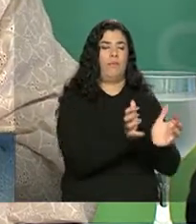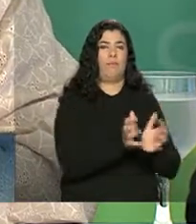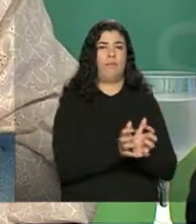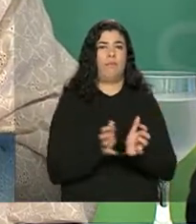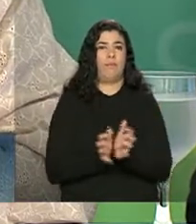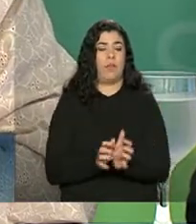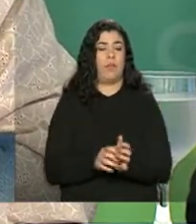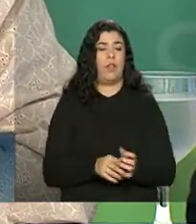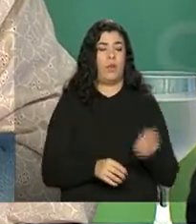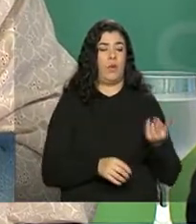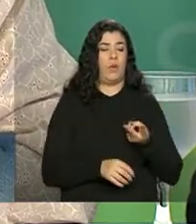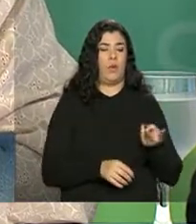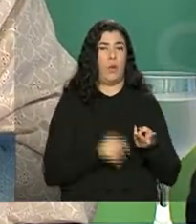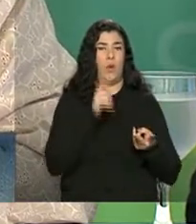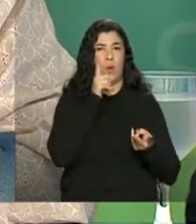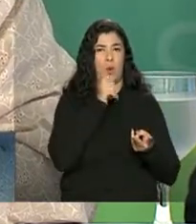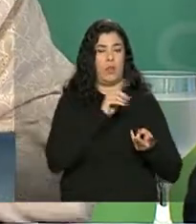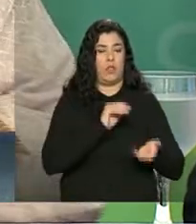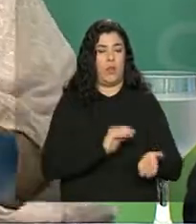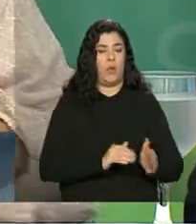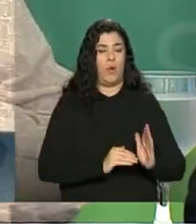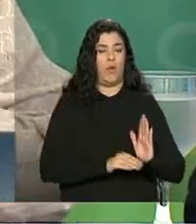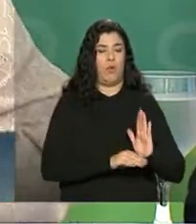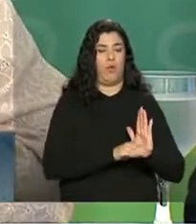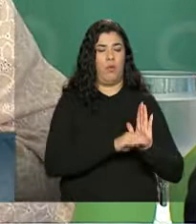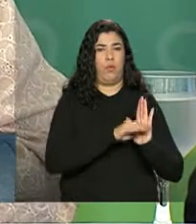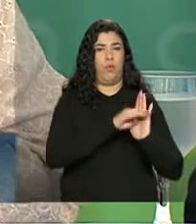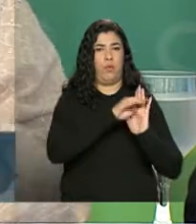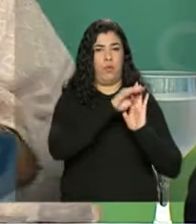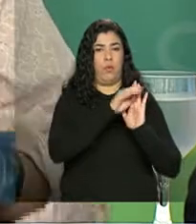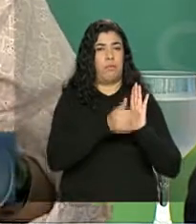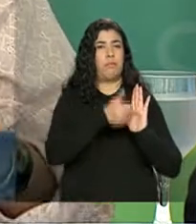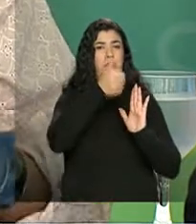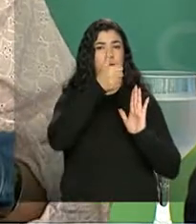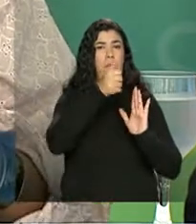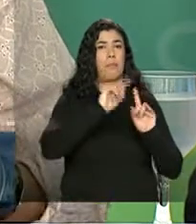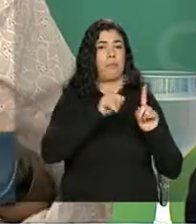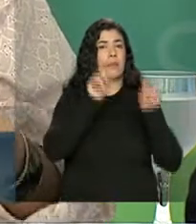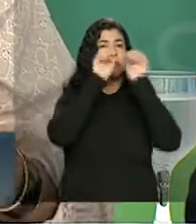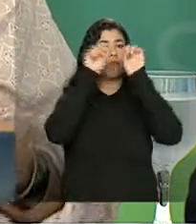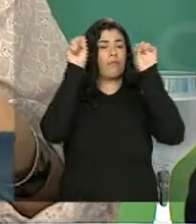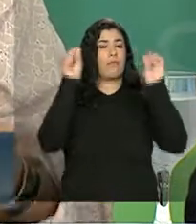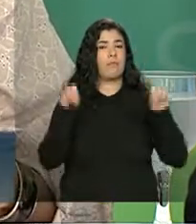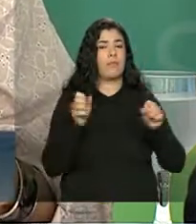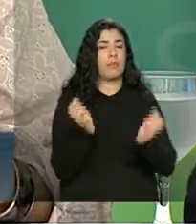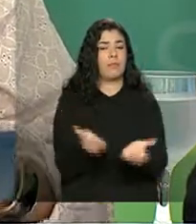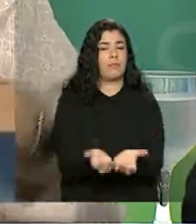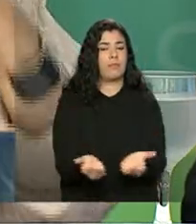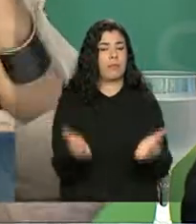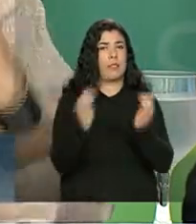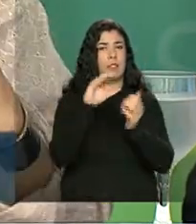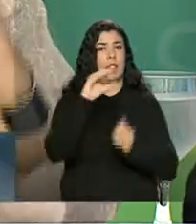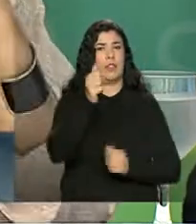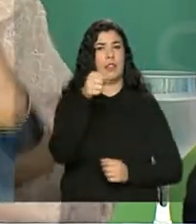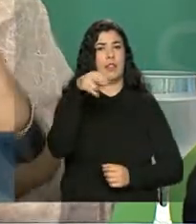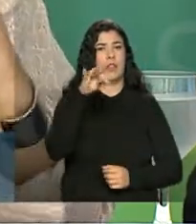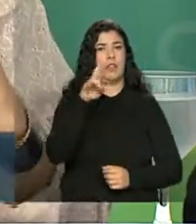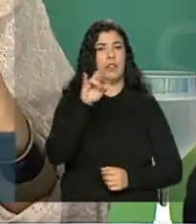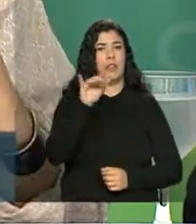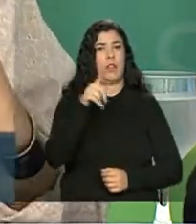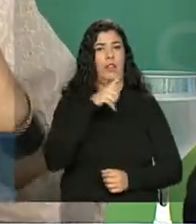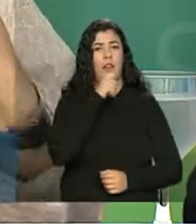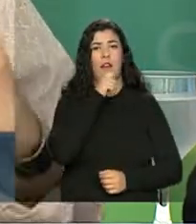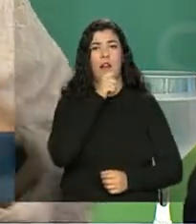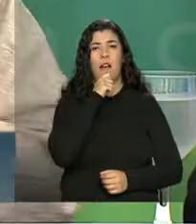parte do primeiro volume morto Tá então houve uma recuperação mas o sistema Cantareira ainda está abaixo